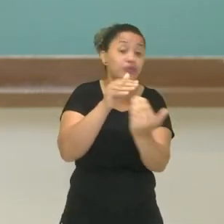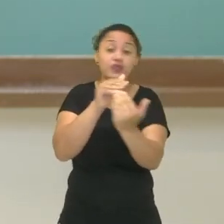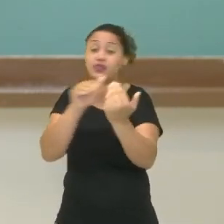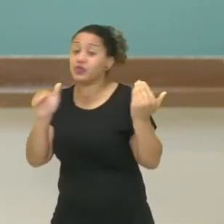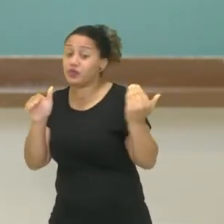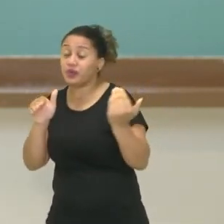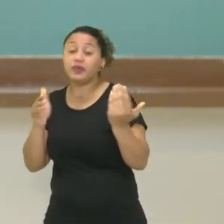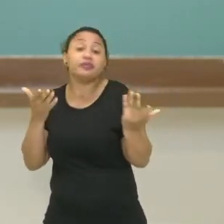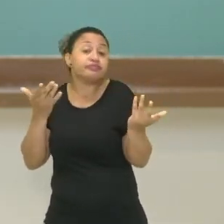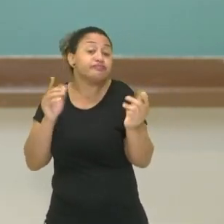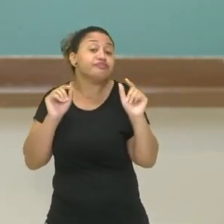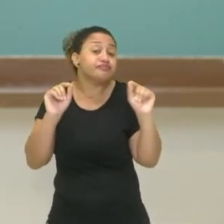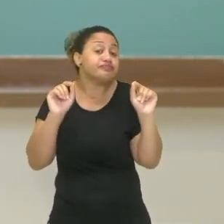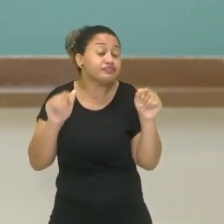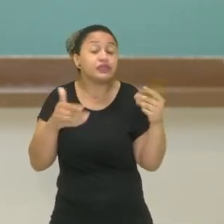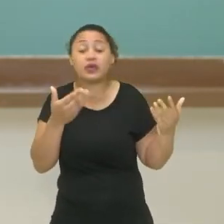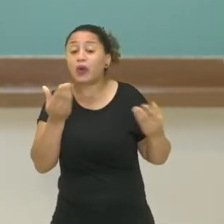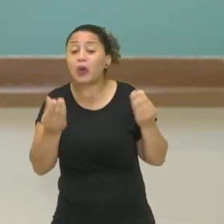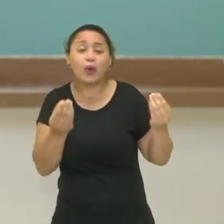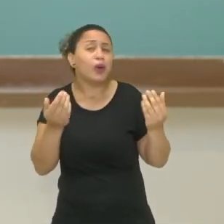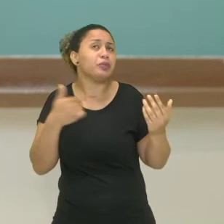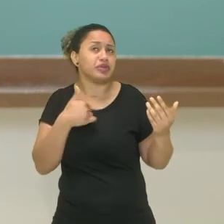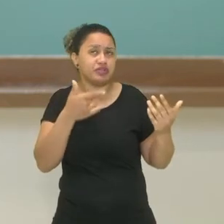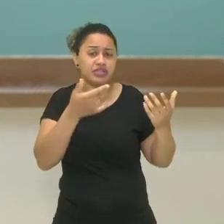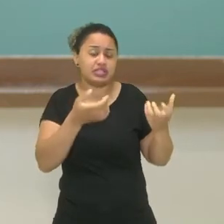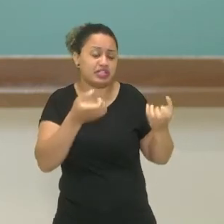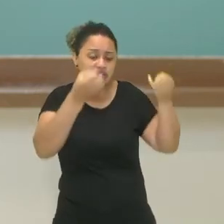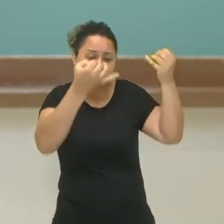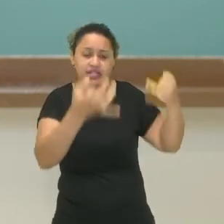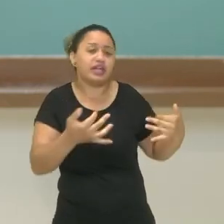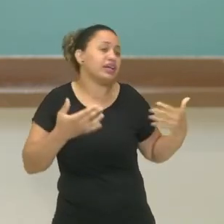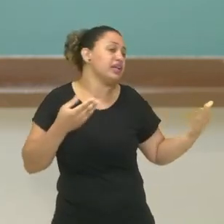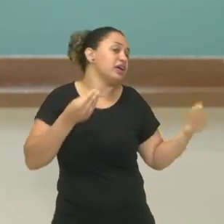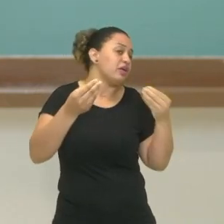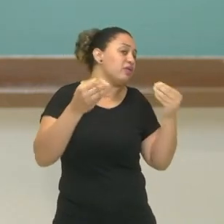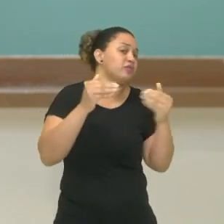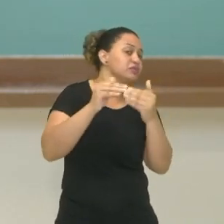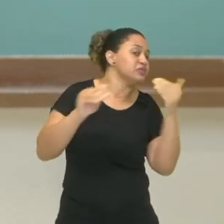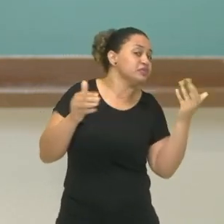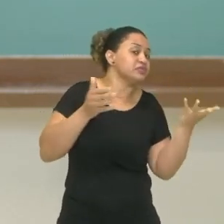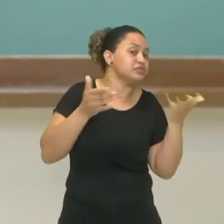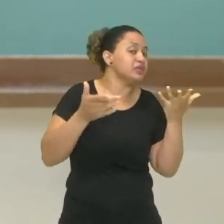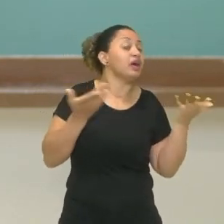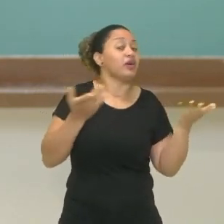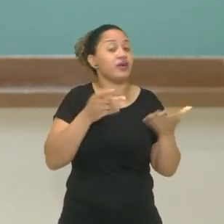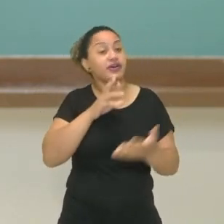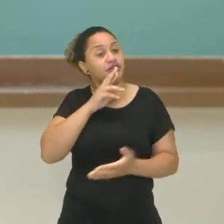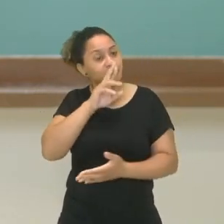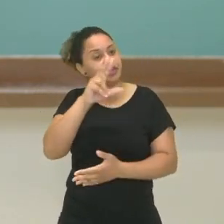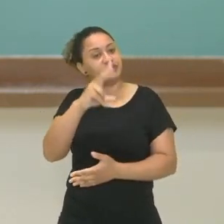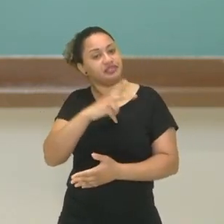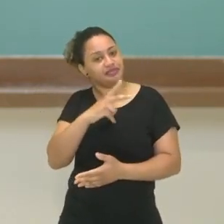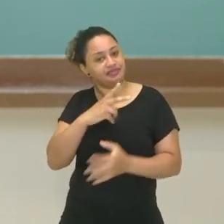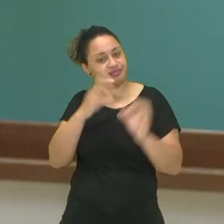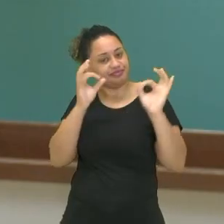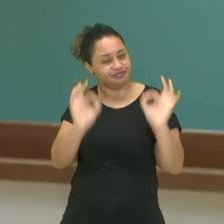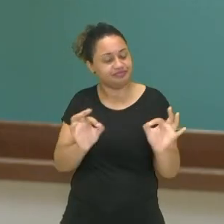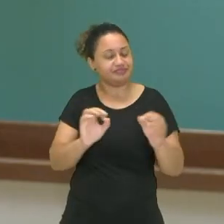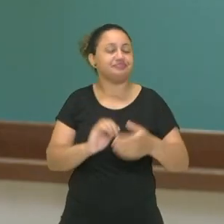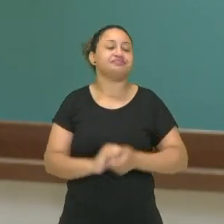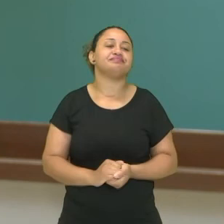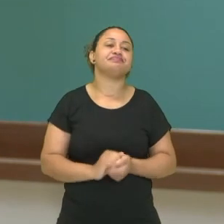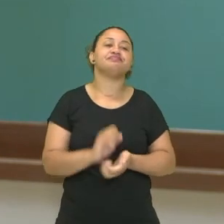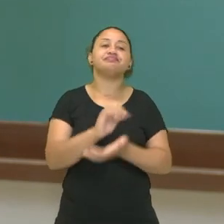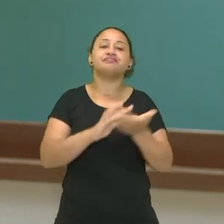discorda? Como você contra-argumentaria? Agora é contigo essa parte, são respostas pessoais. Na